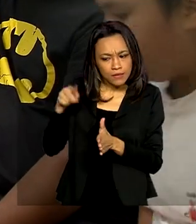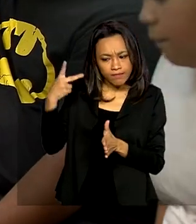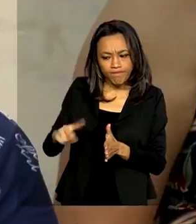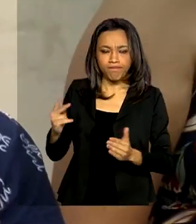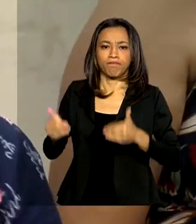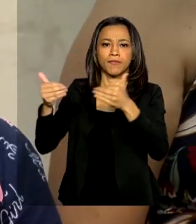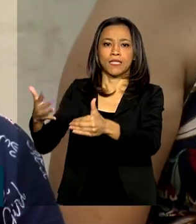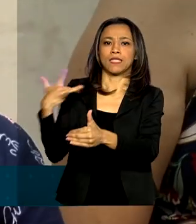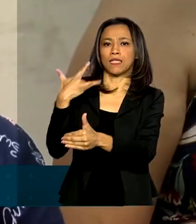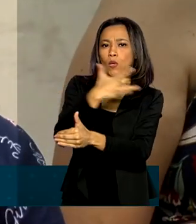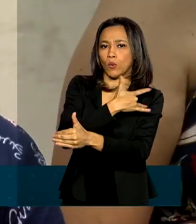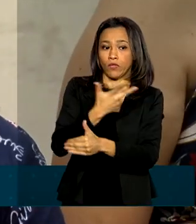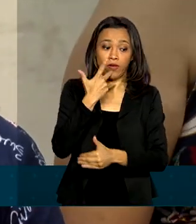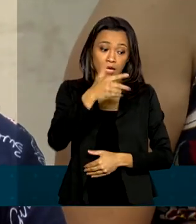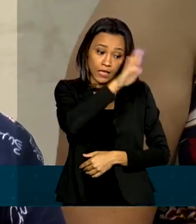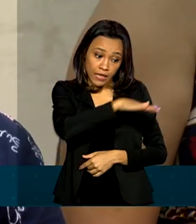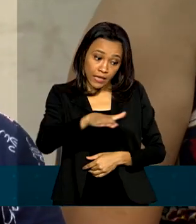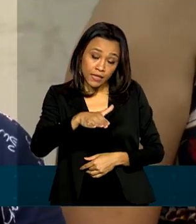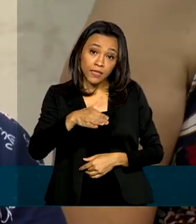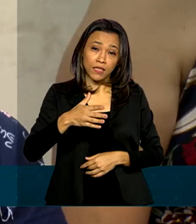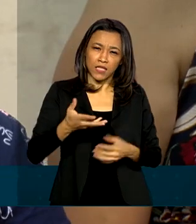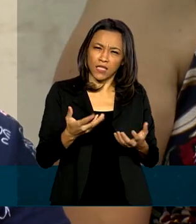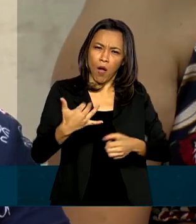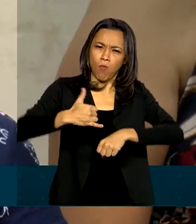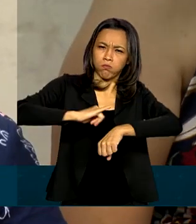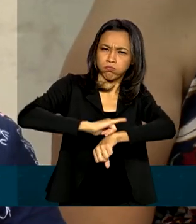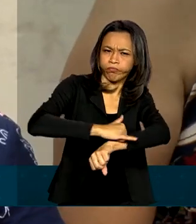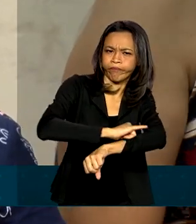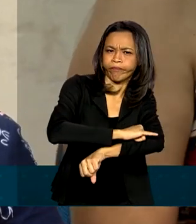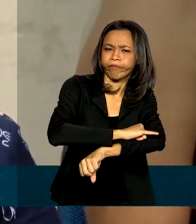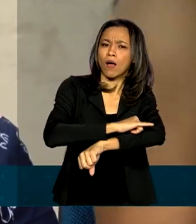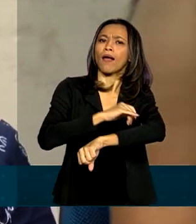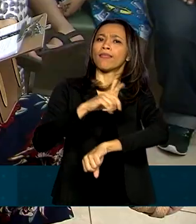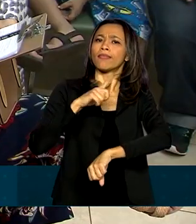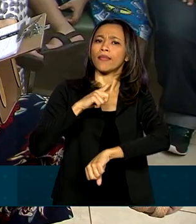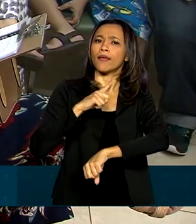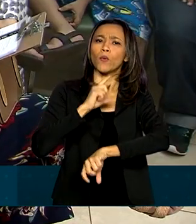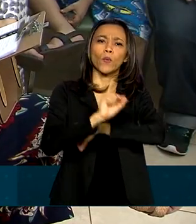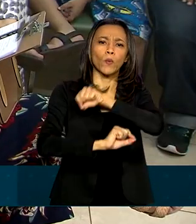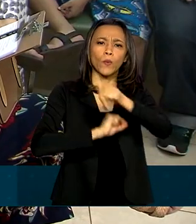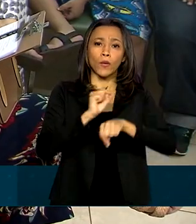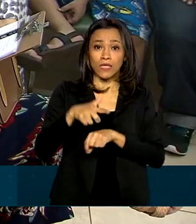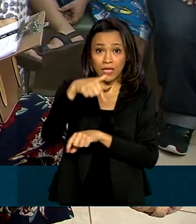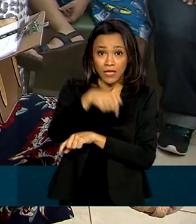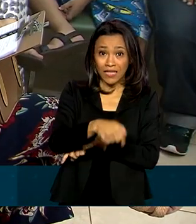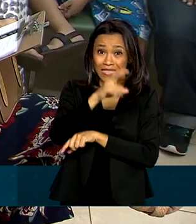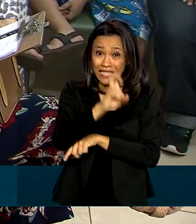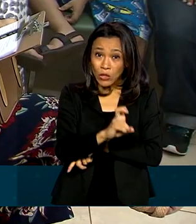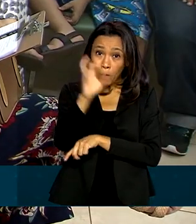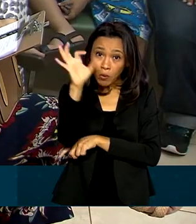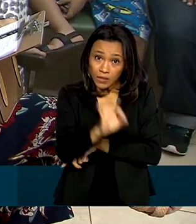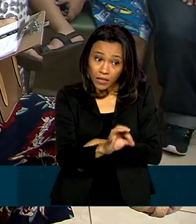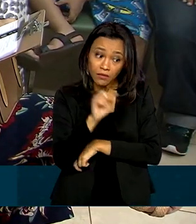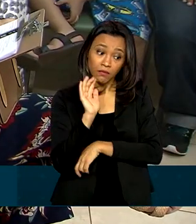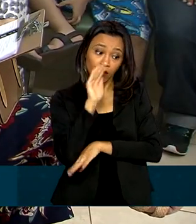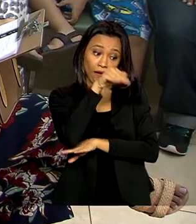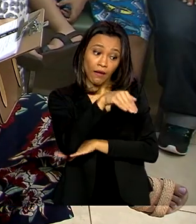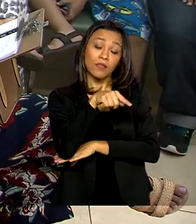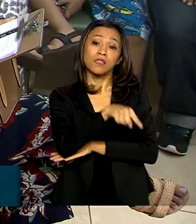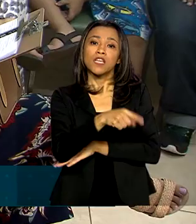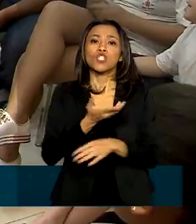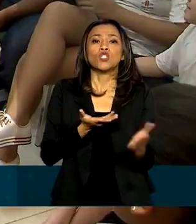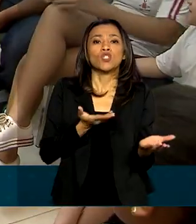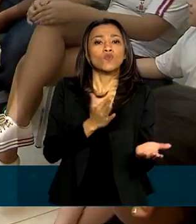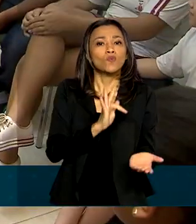aponta que crianças acima do peso possuem 75% de chance de serem